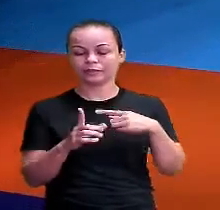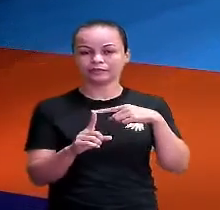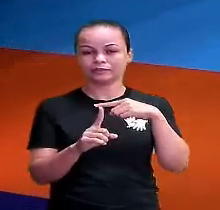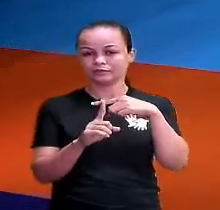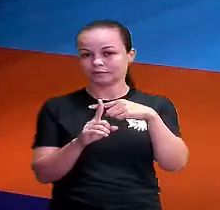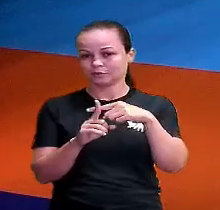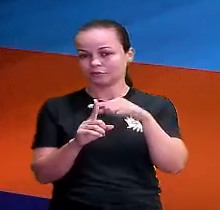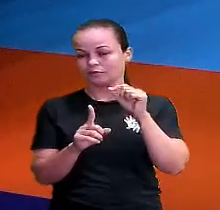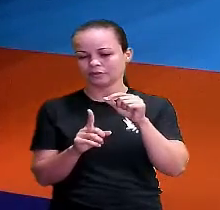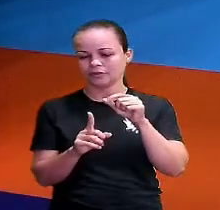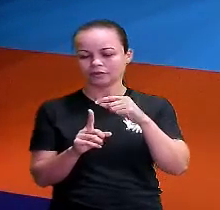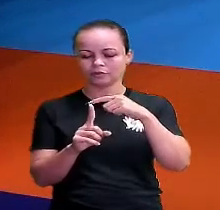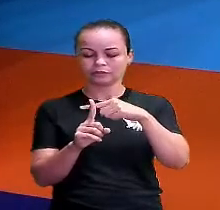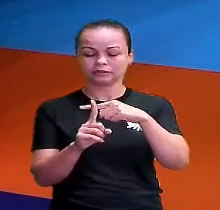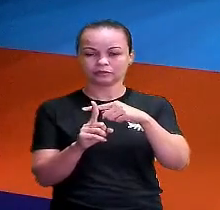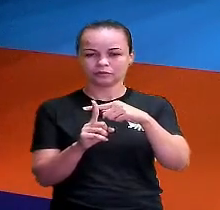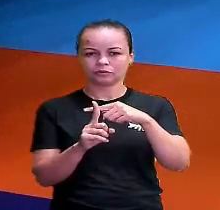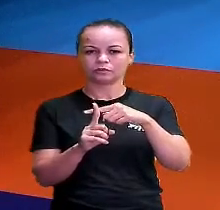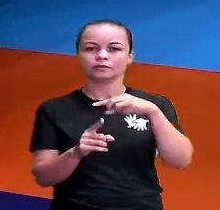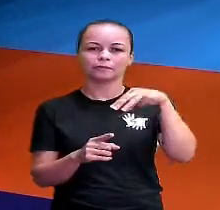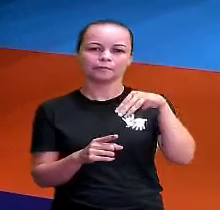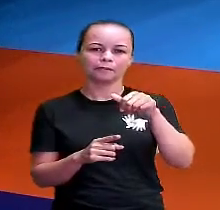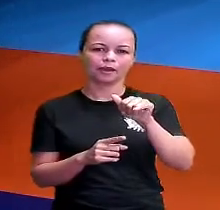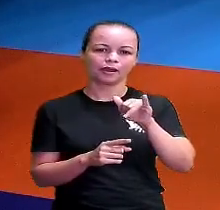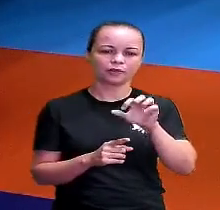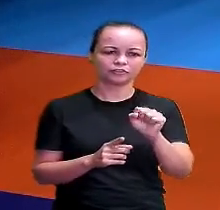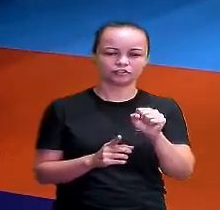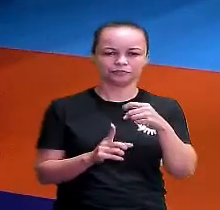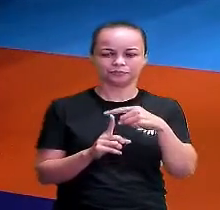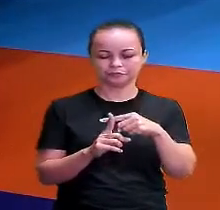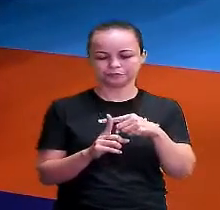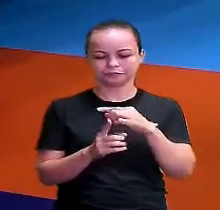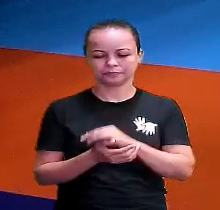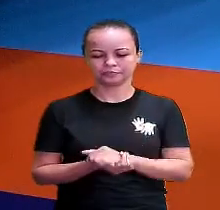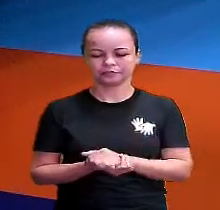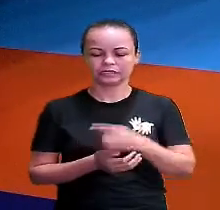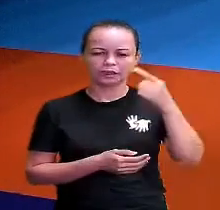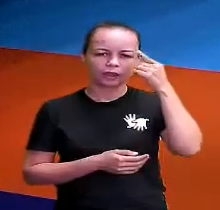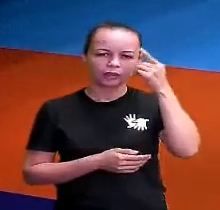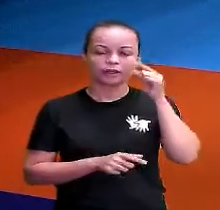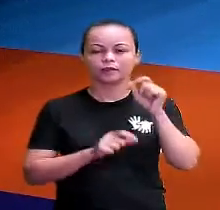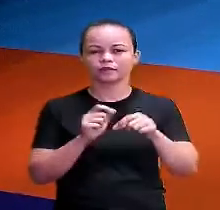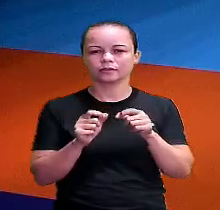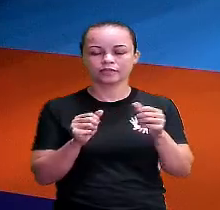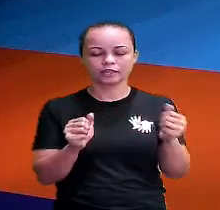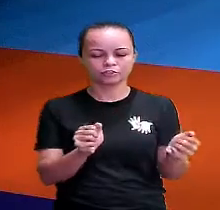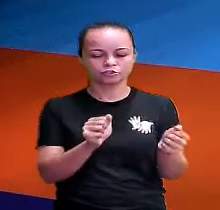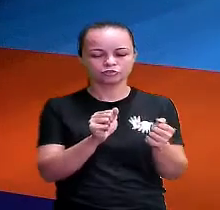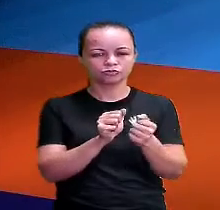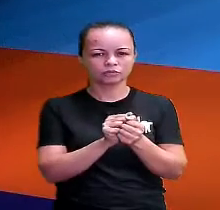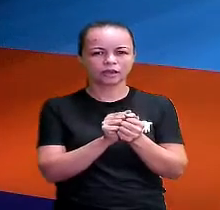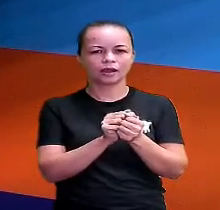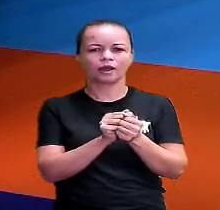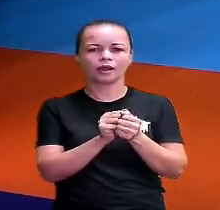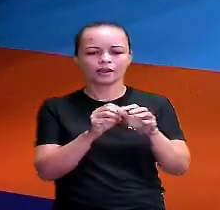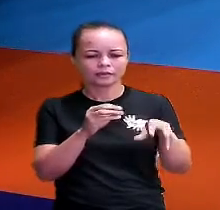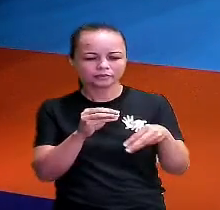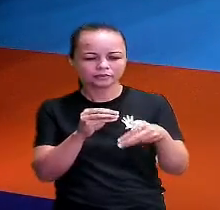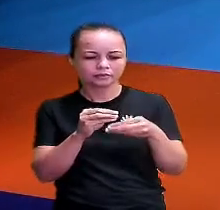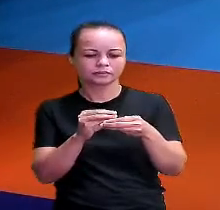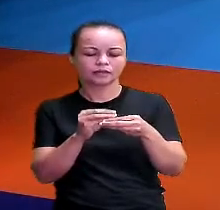nosso sinalzinho aqui de mais, tá certo? Ó, que dá ideias de juntar,